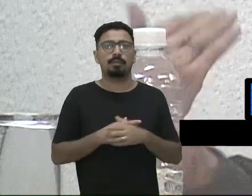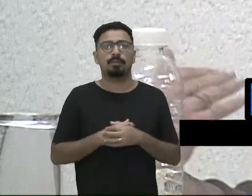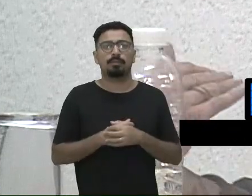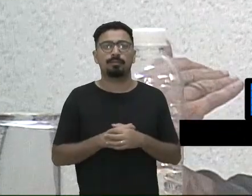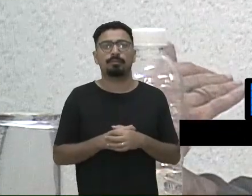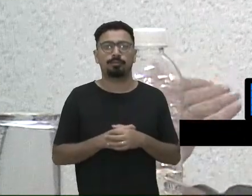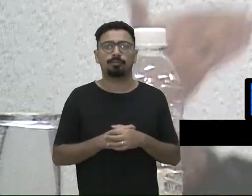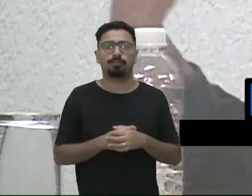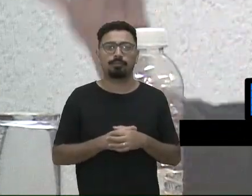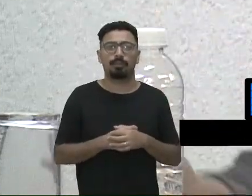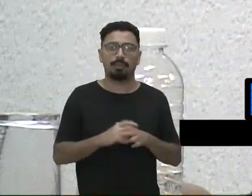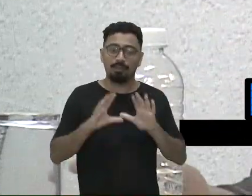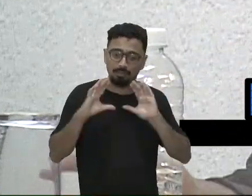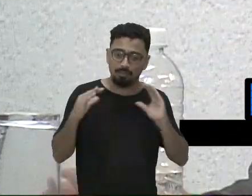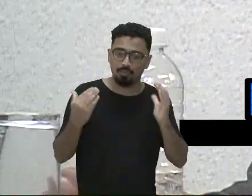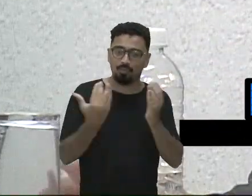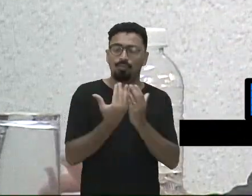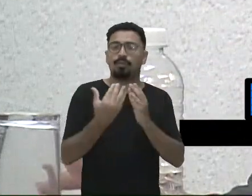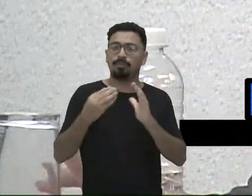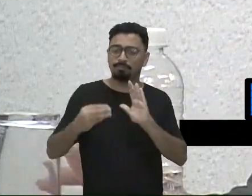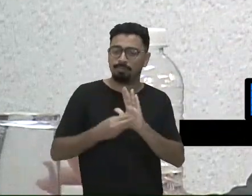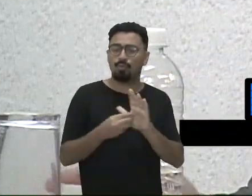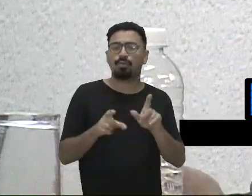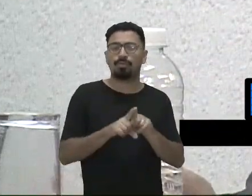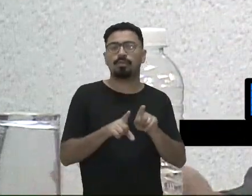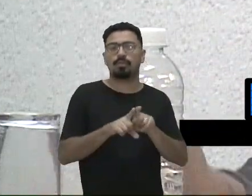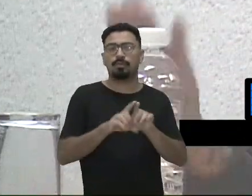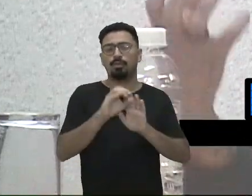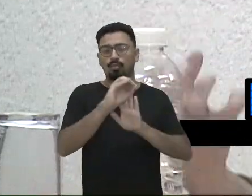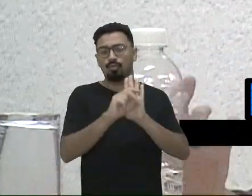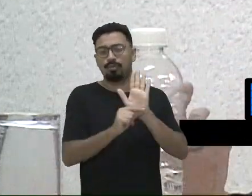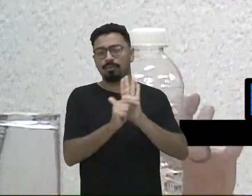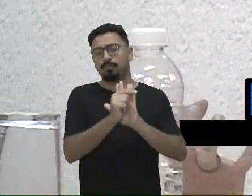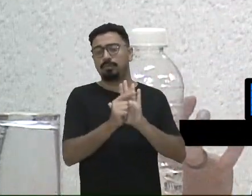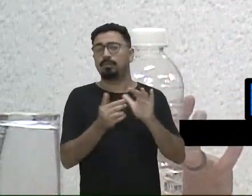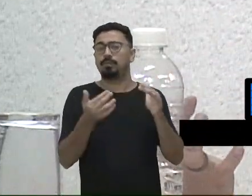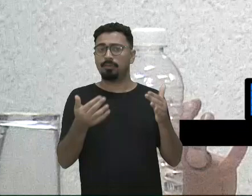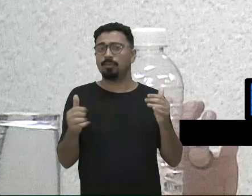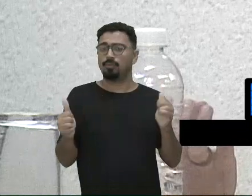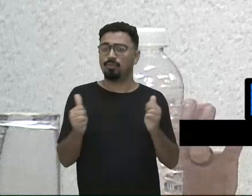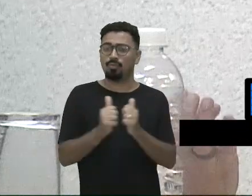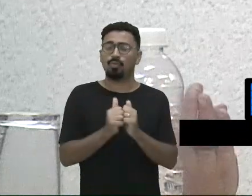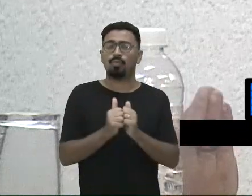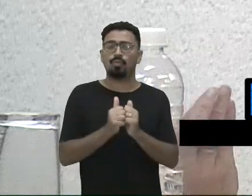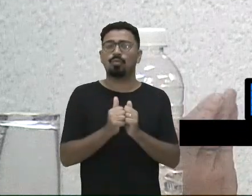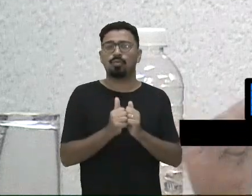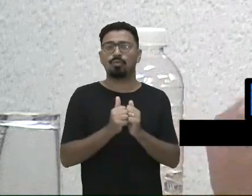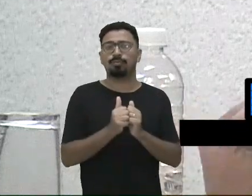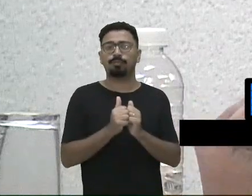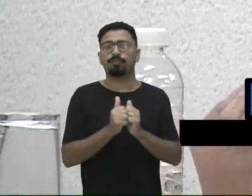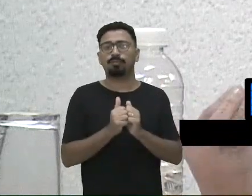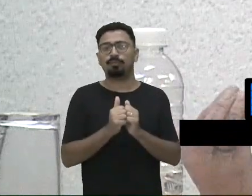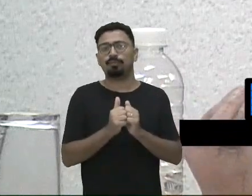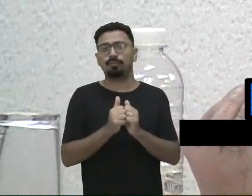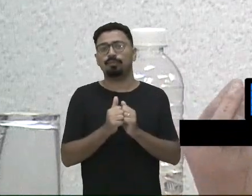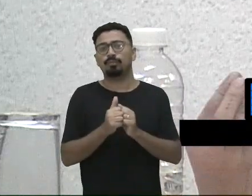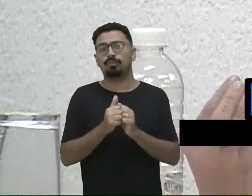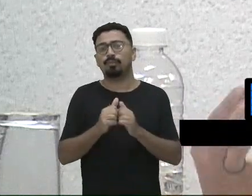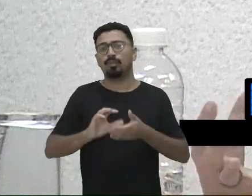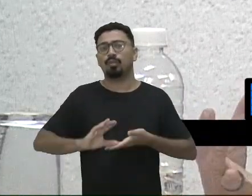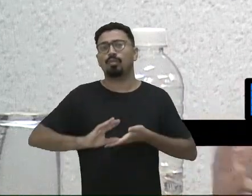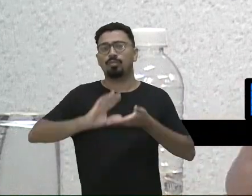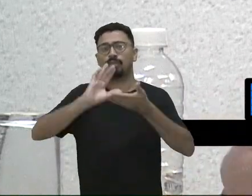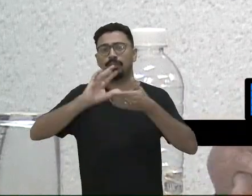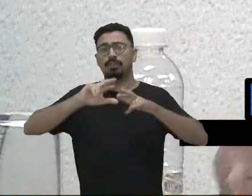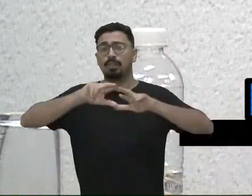a nossa comunidade seja inclusa no orçamento. Com o Conselho Municipal de Diversidade Sexual e de